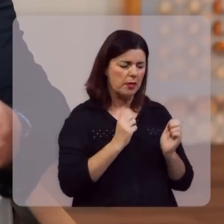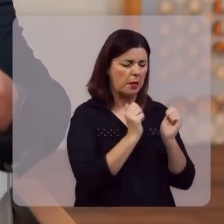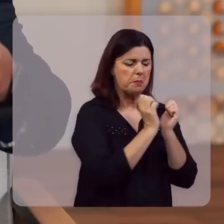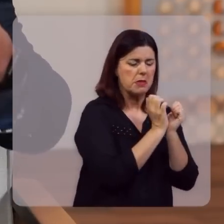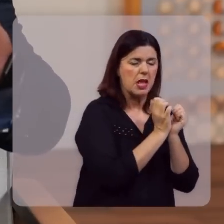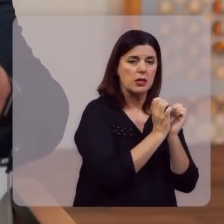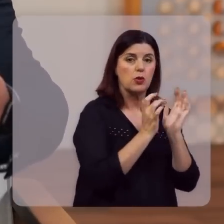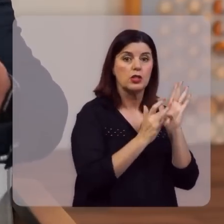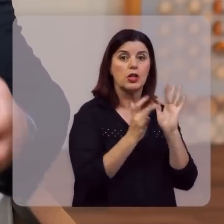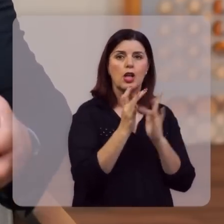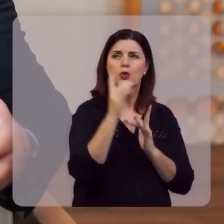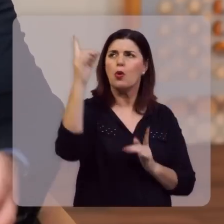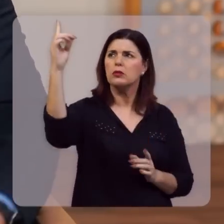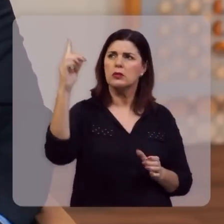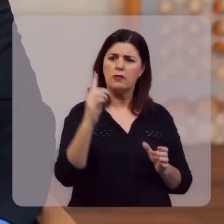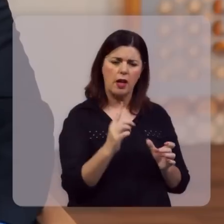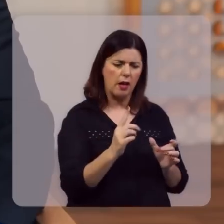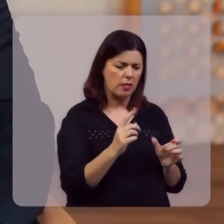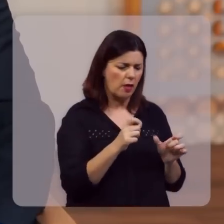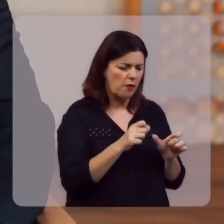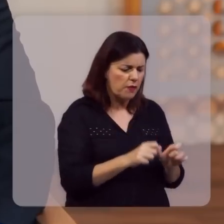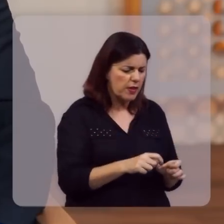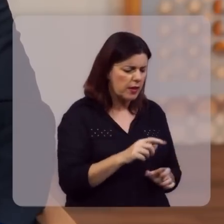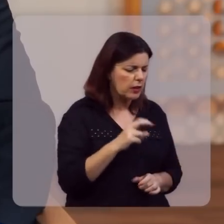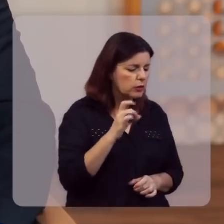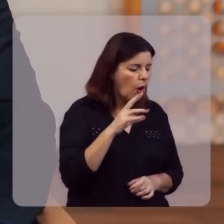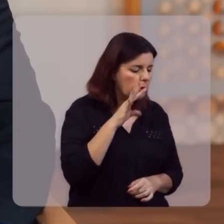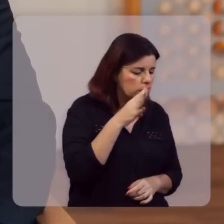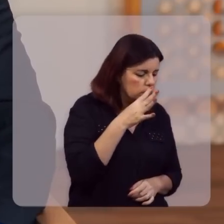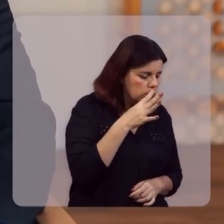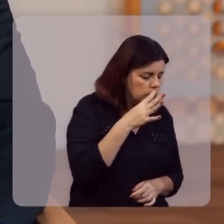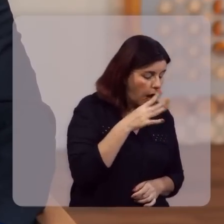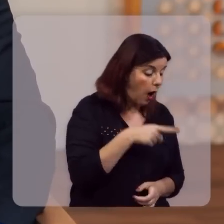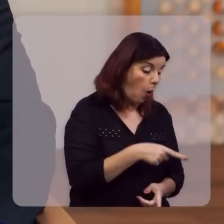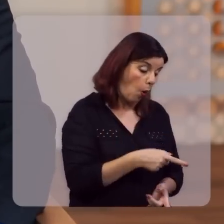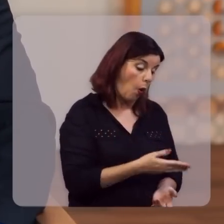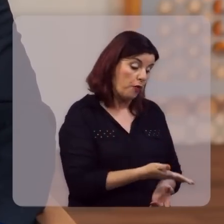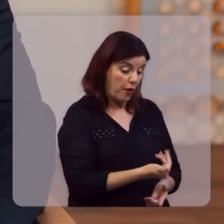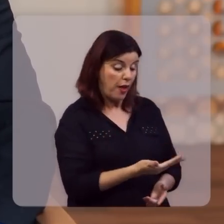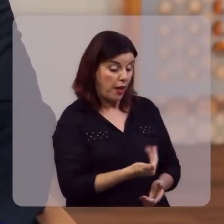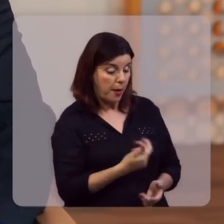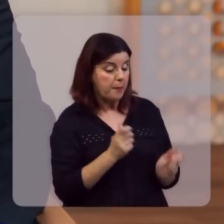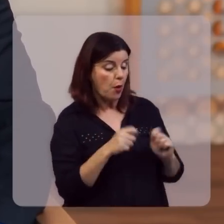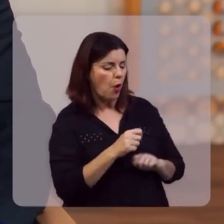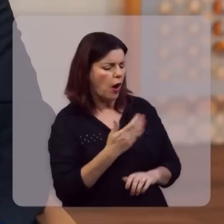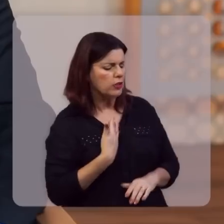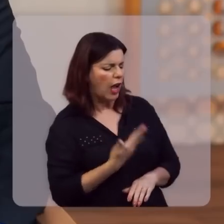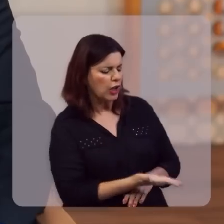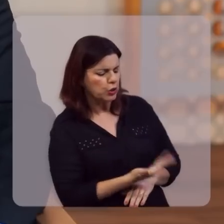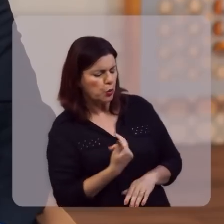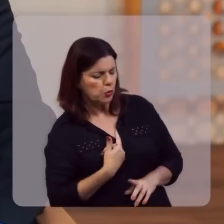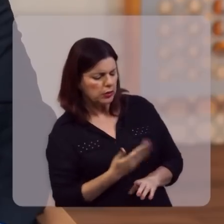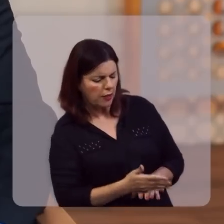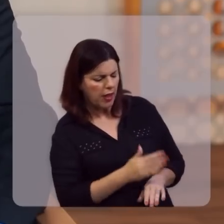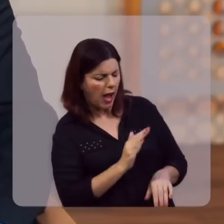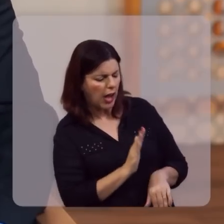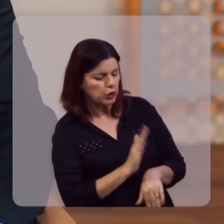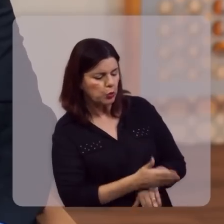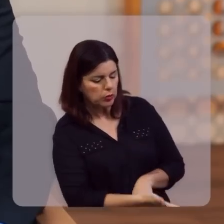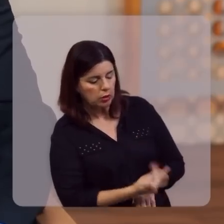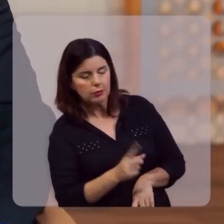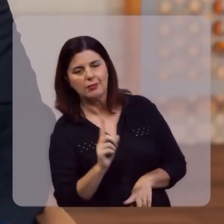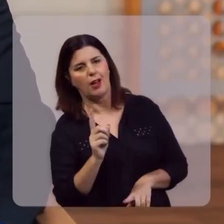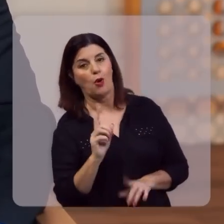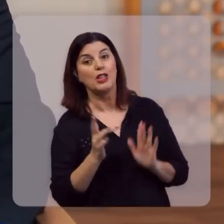buraco, e Jesus vem e não fica ali na beira do buraco dizendo assim, venha, faça a sua parte que